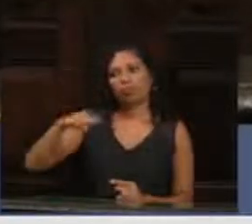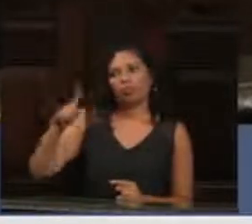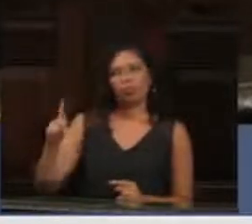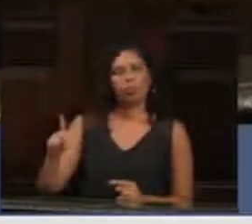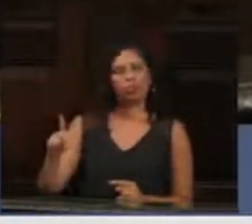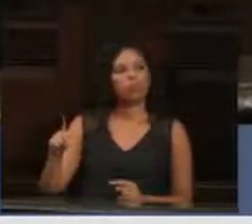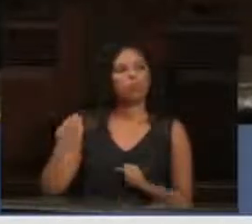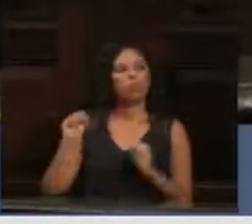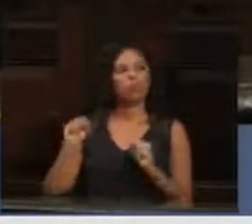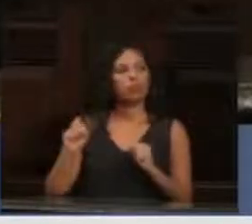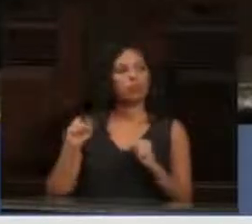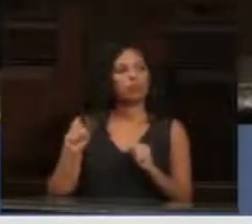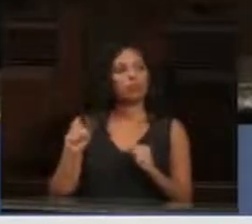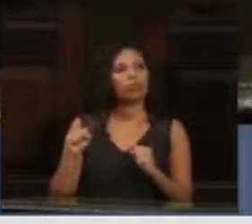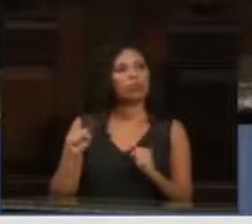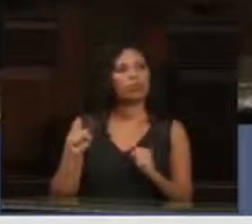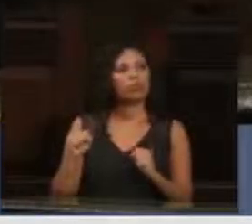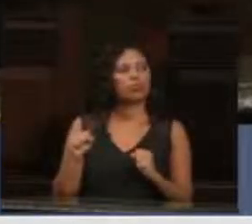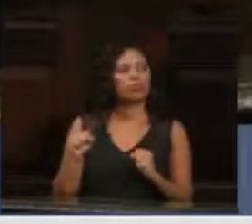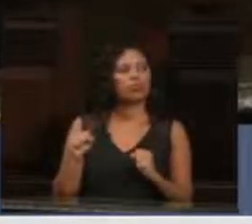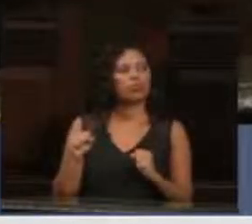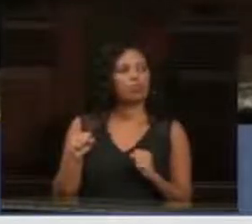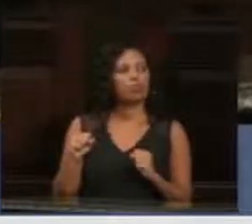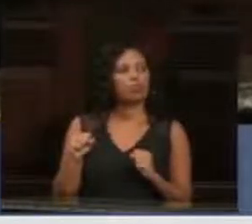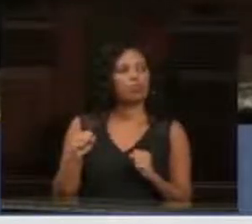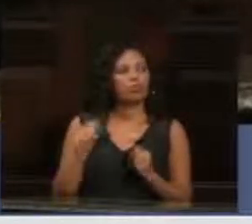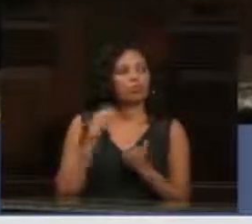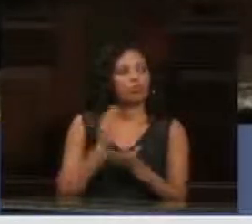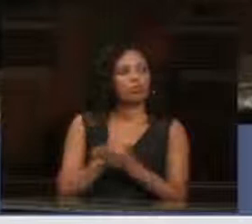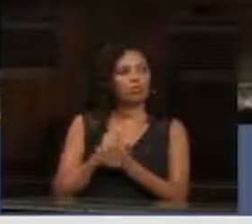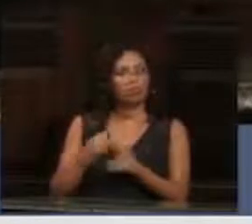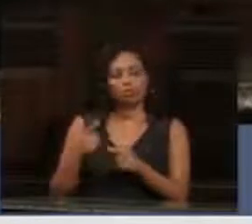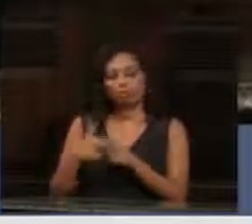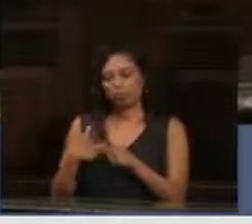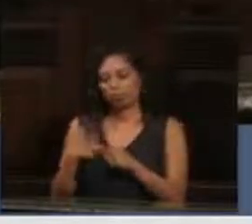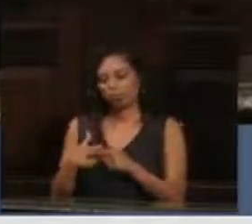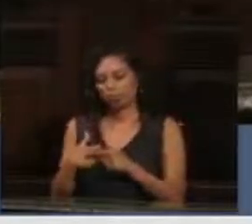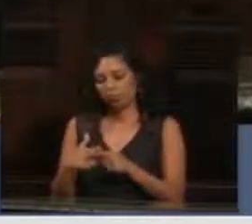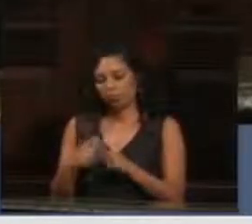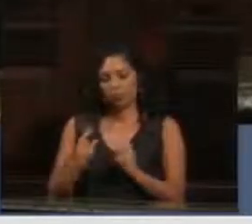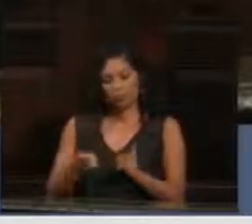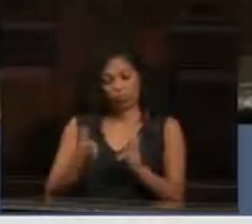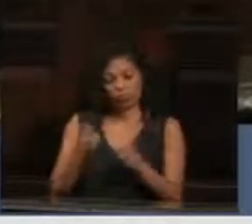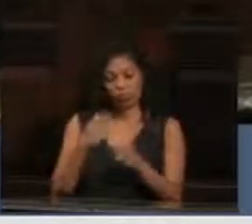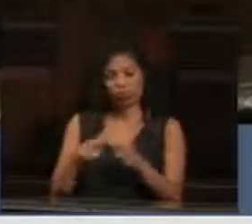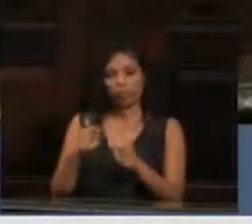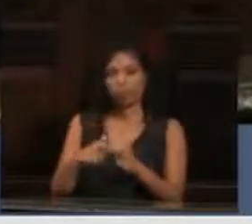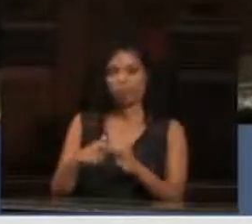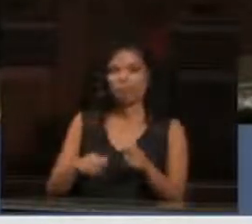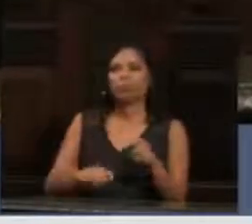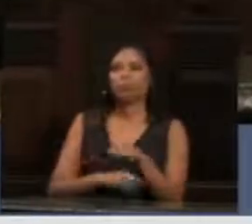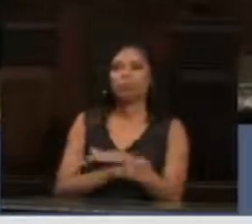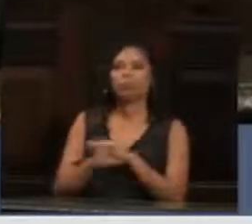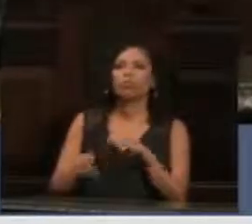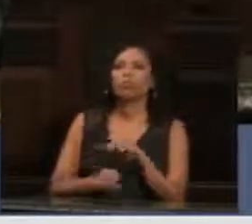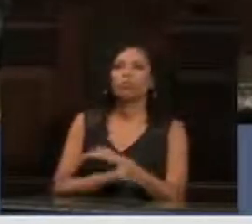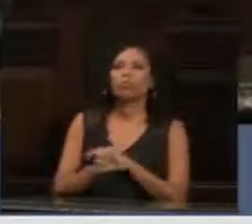isso poderia perturbar as negociações entre o governo do Estado e a União no âmbito do plano de recuperação